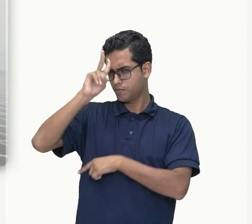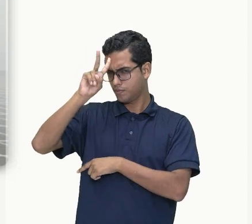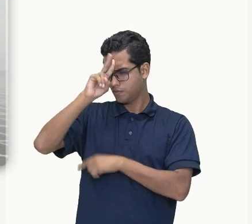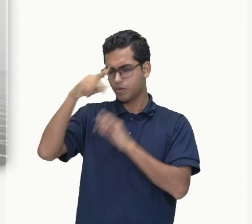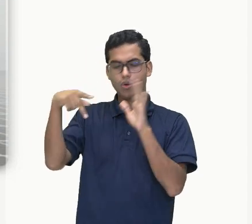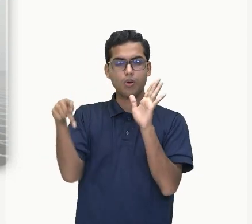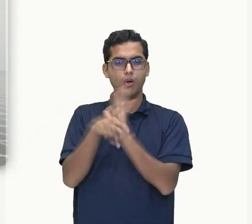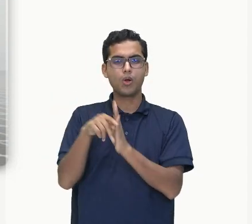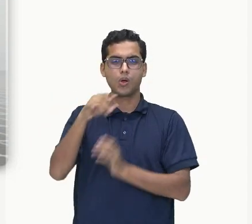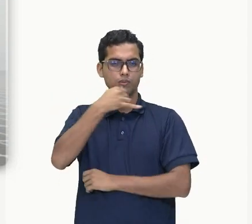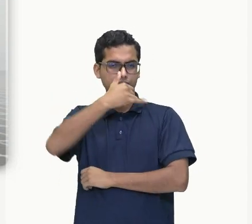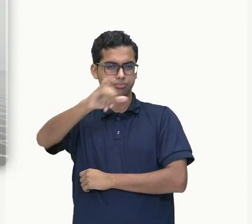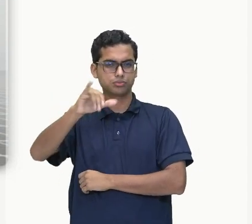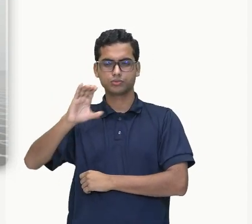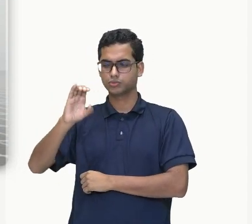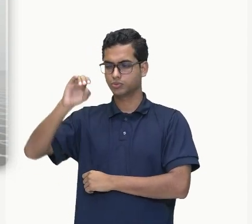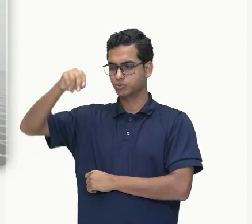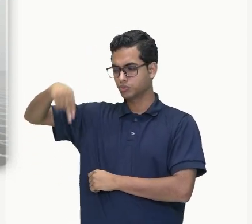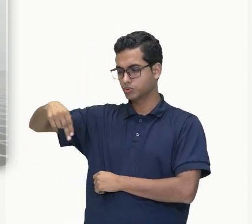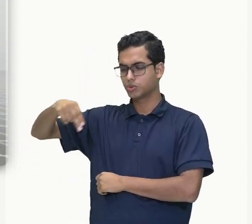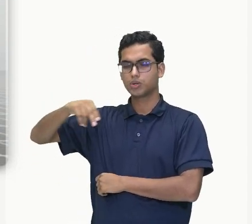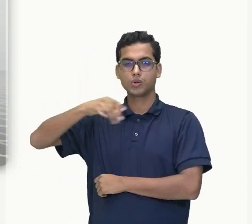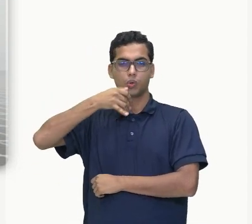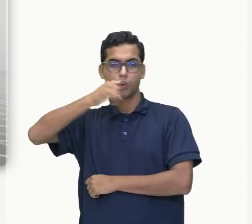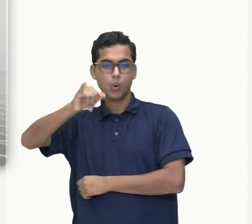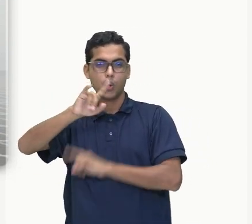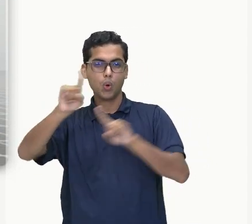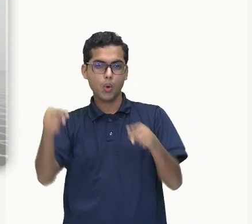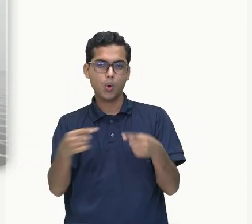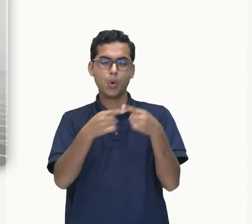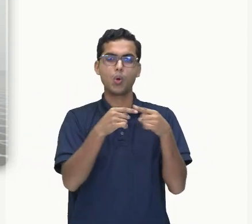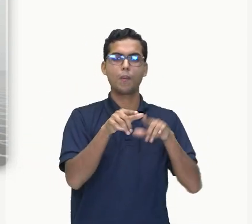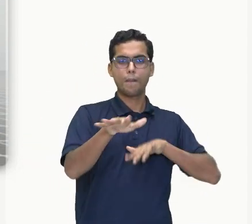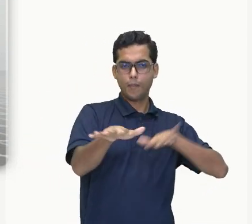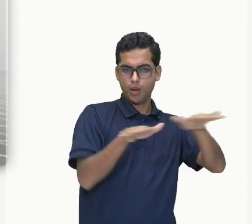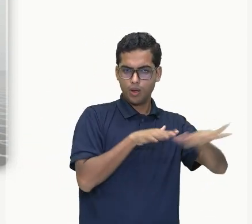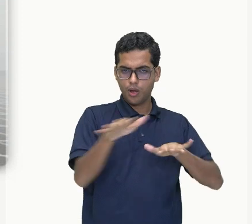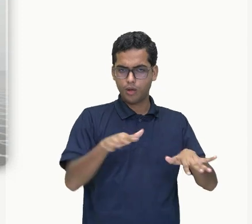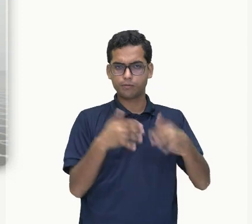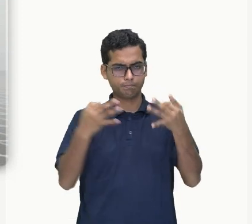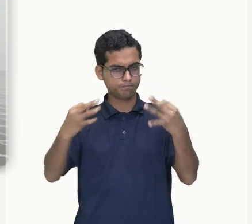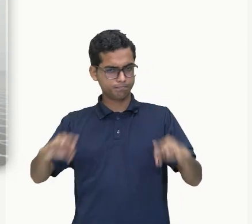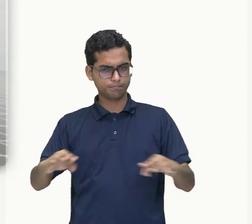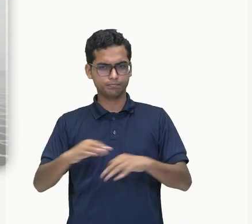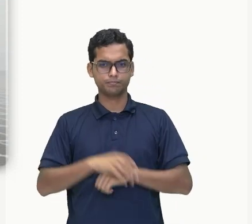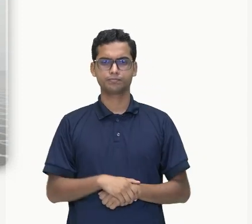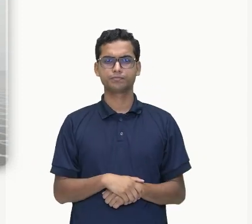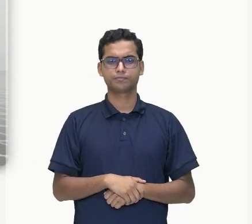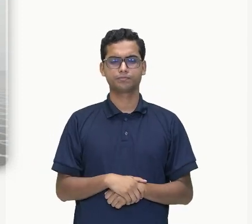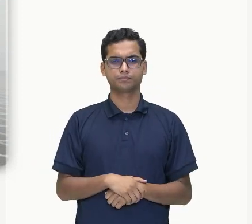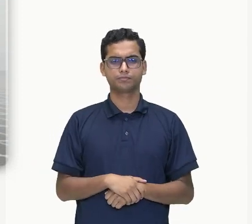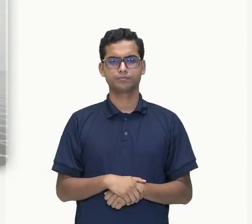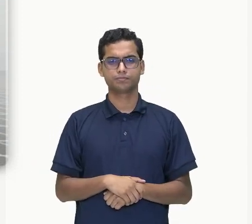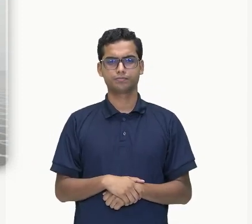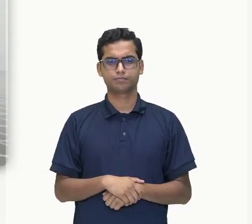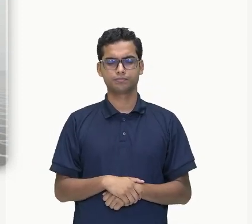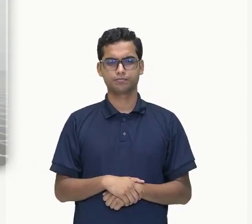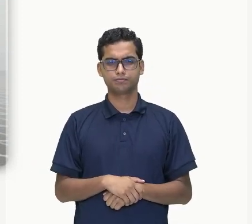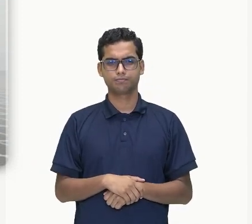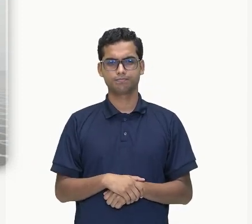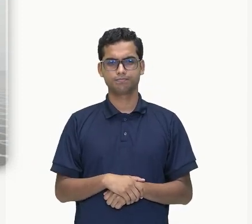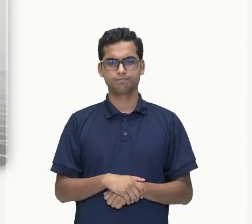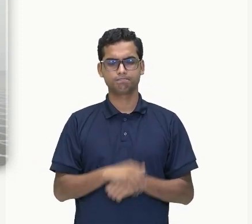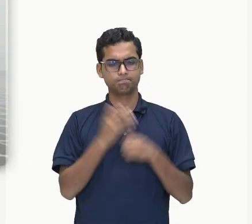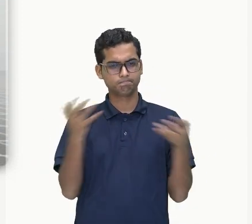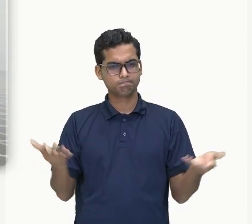energia cinética é a energia associada ao movimento, tá? Então, quando ele dá esse impulso para descer por